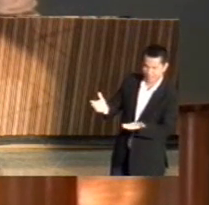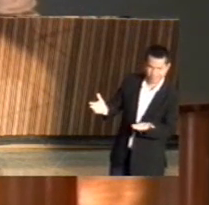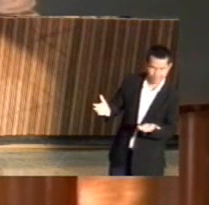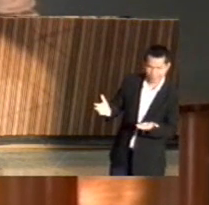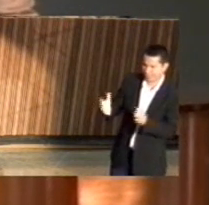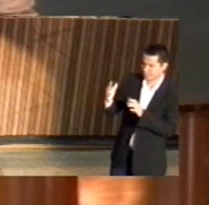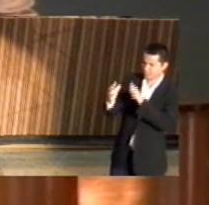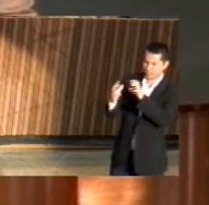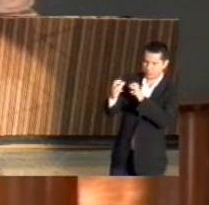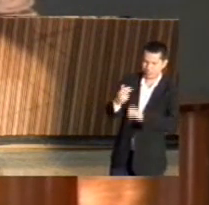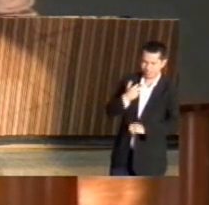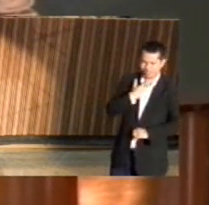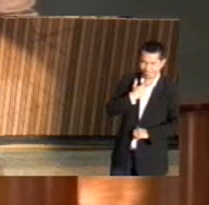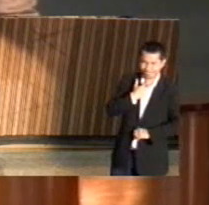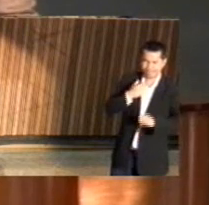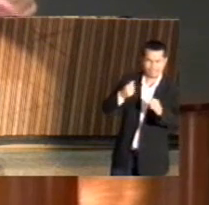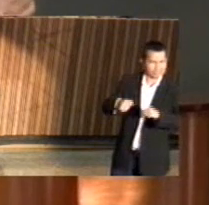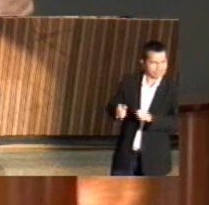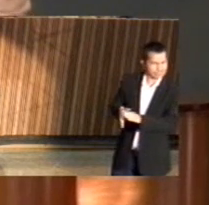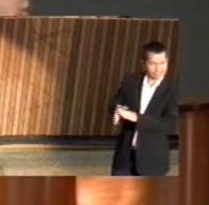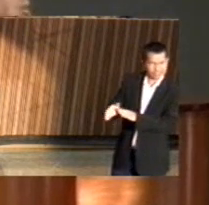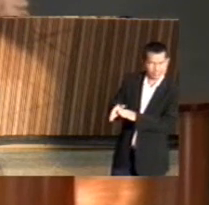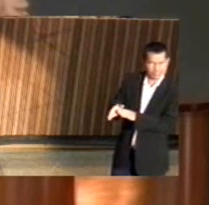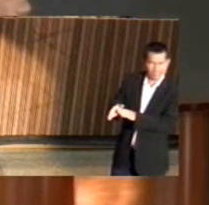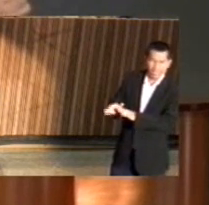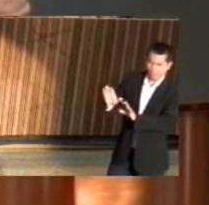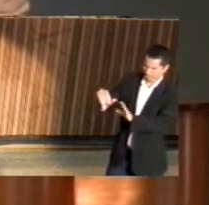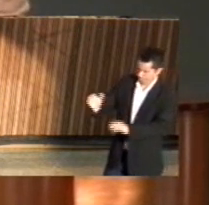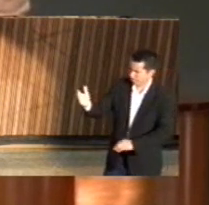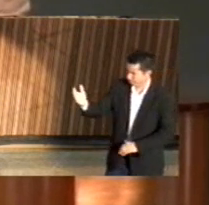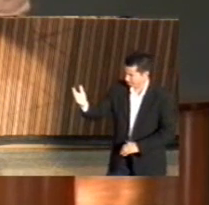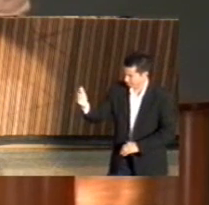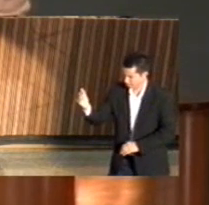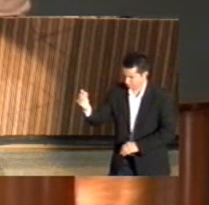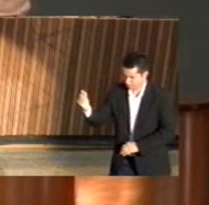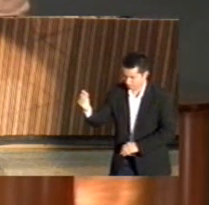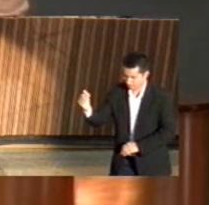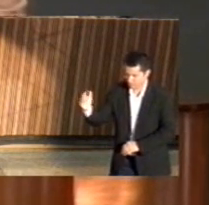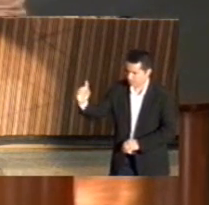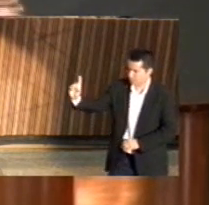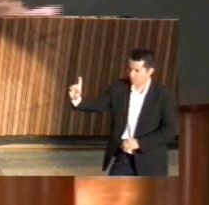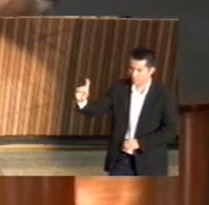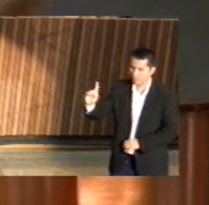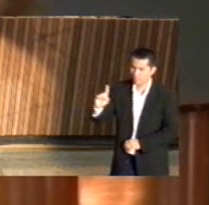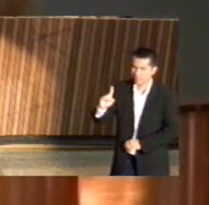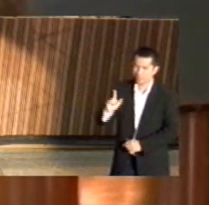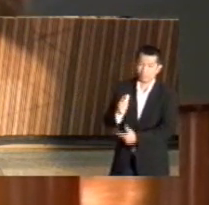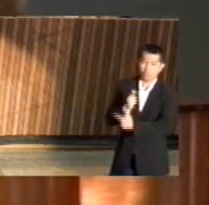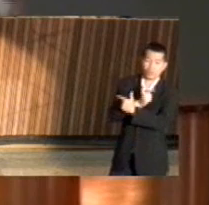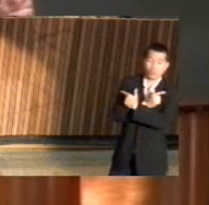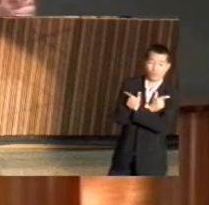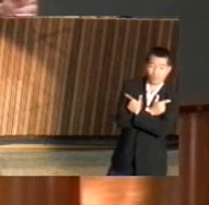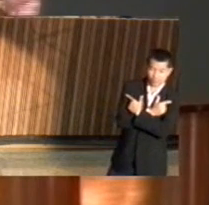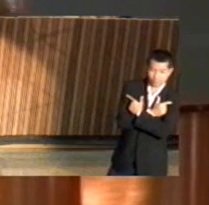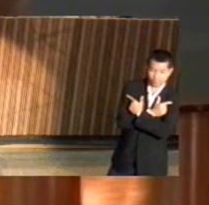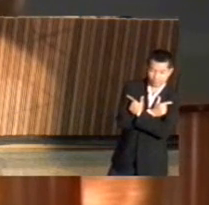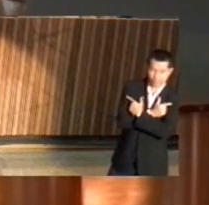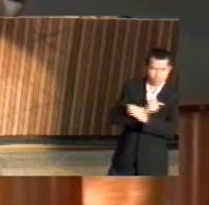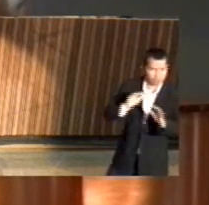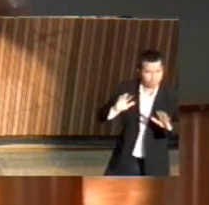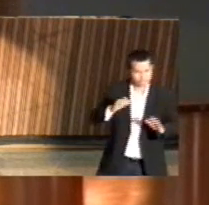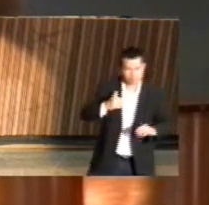e de Gênesis, Deus permitiu isso como mais um teste